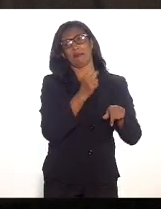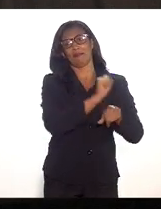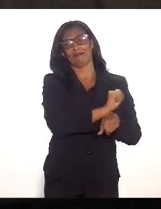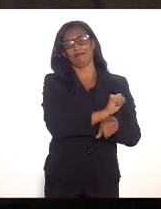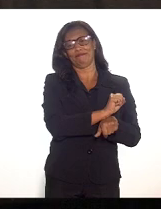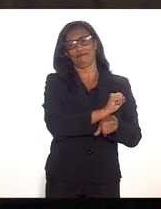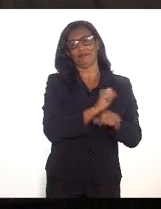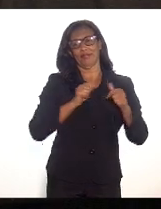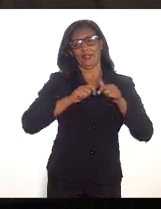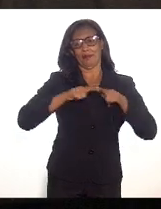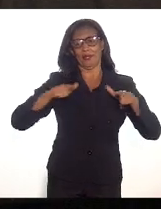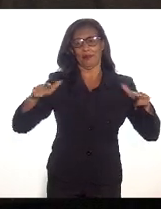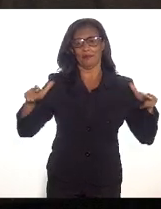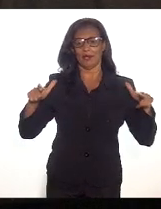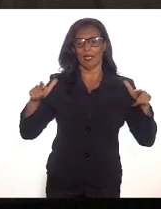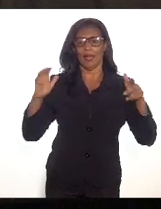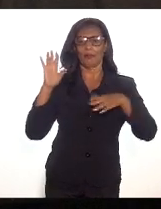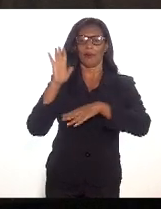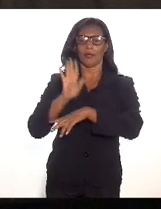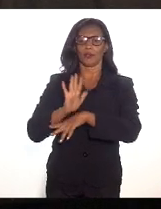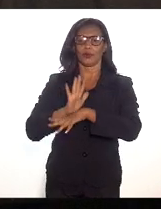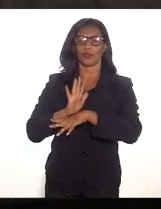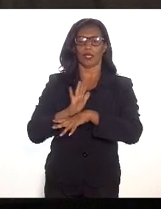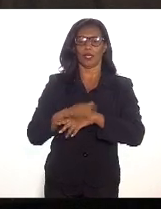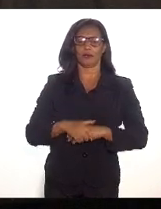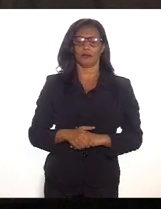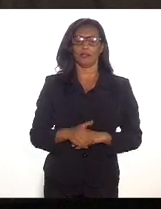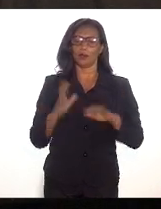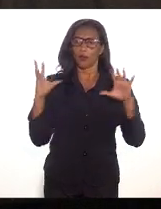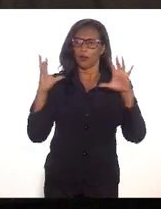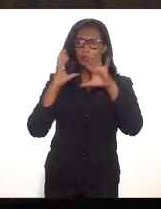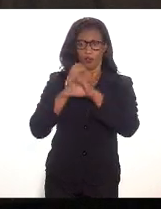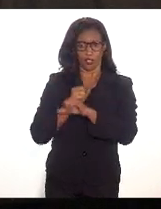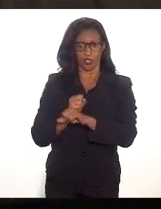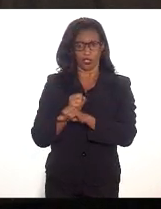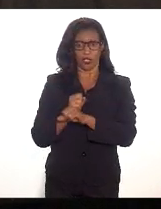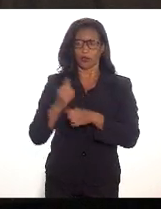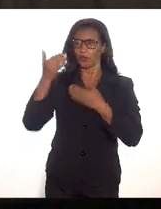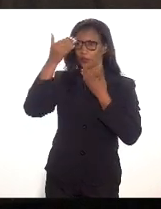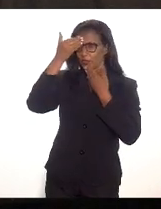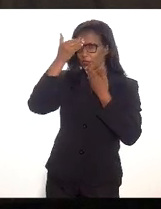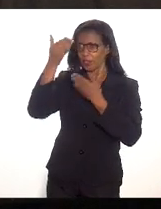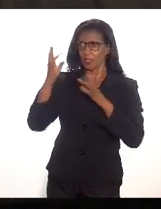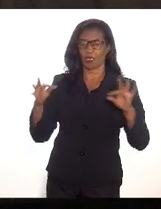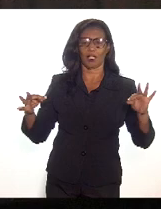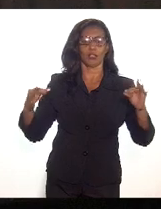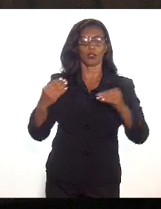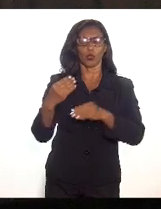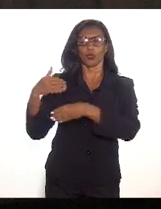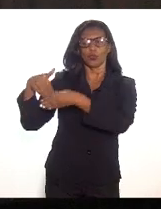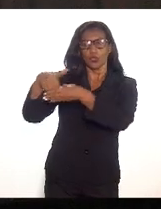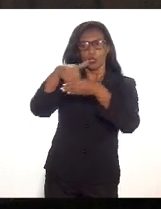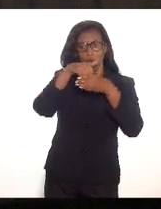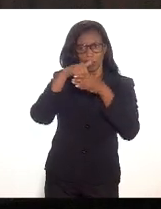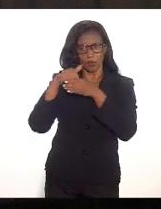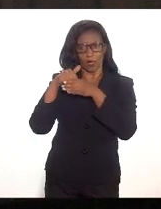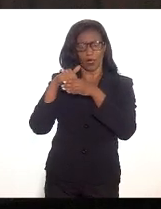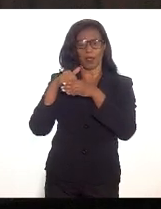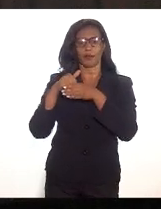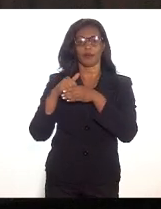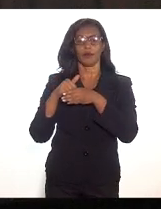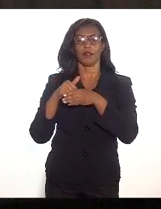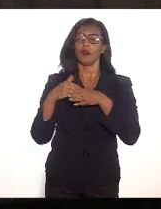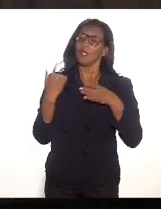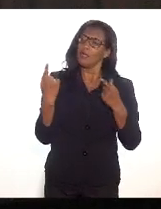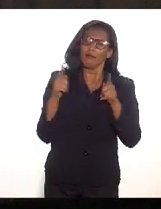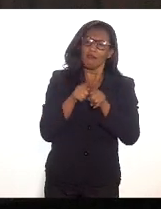o atendimento de água àquela população imensa. Então, fechando aqui, meus agradecimentos a todos aqueles que votaram favoravelmente, aqueles